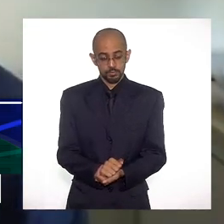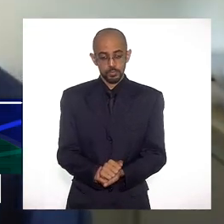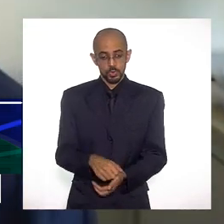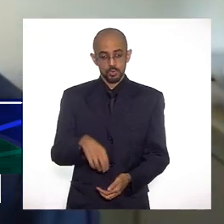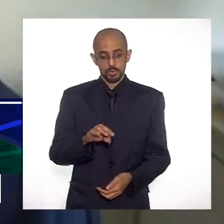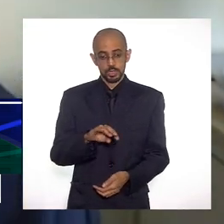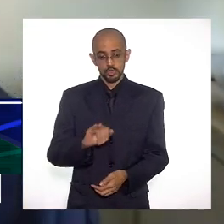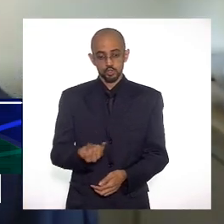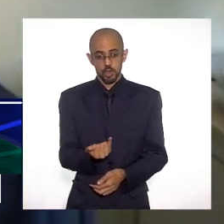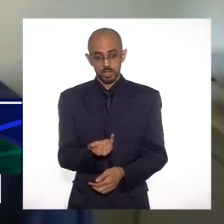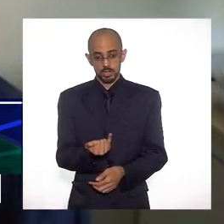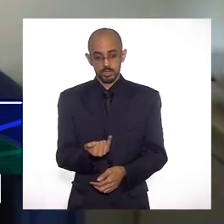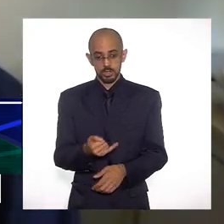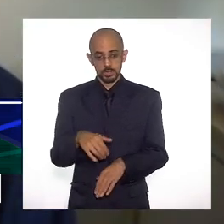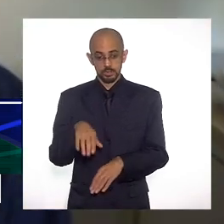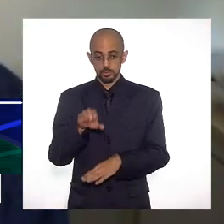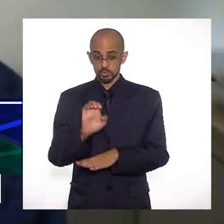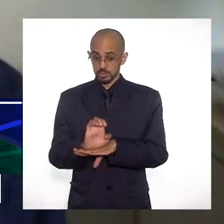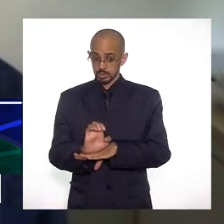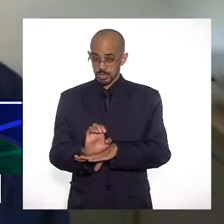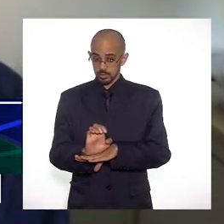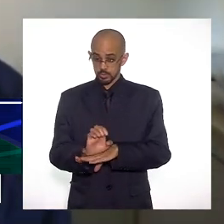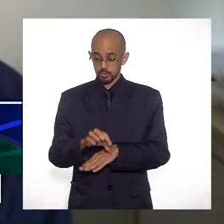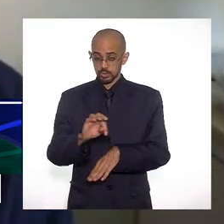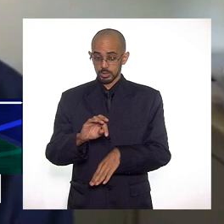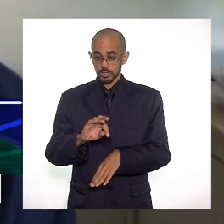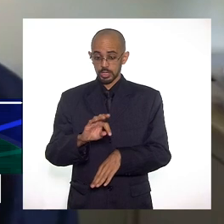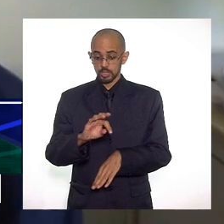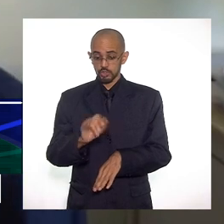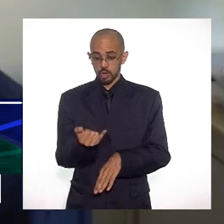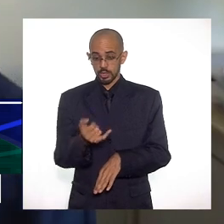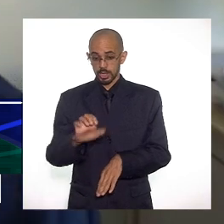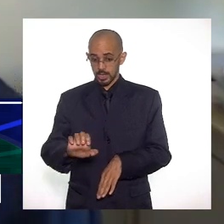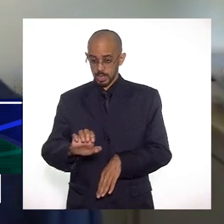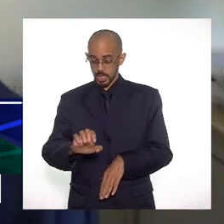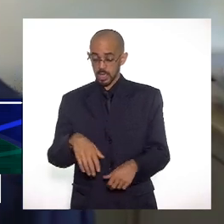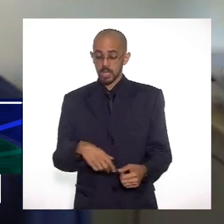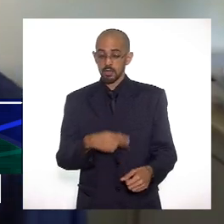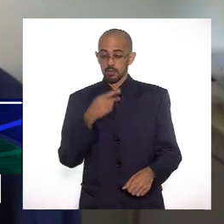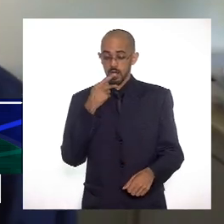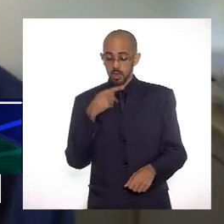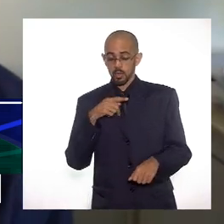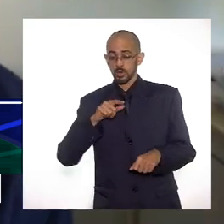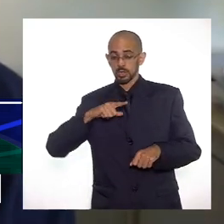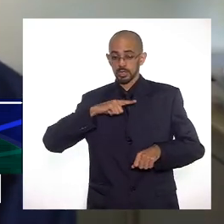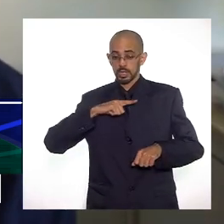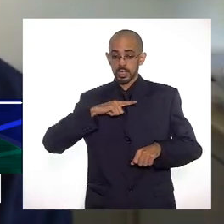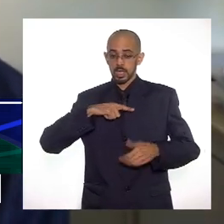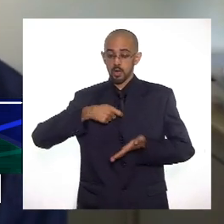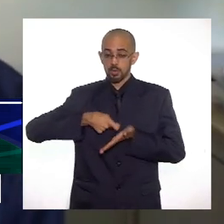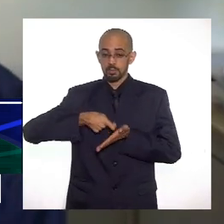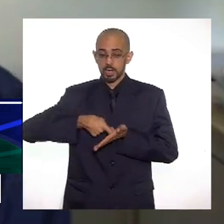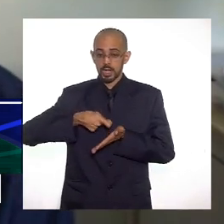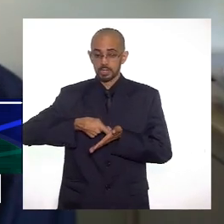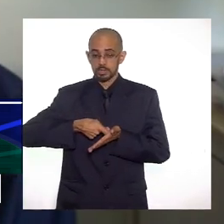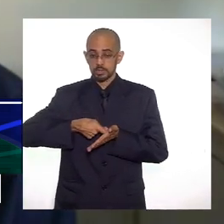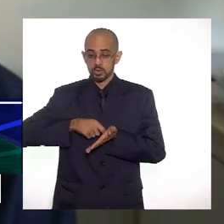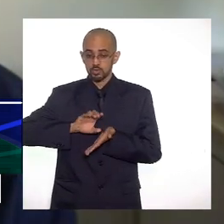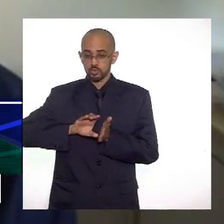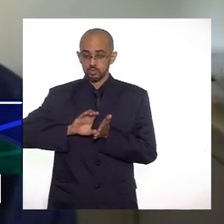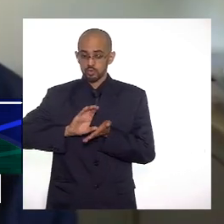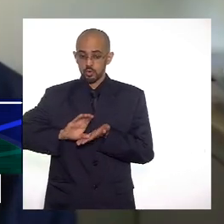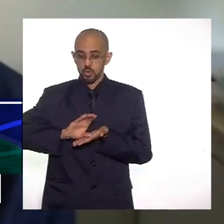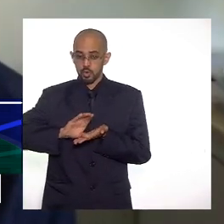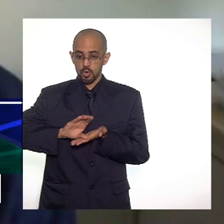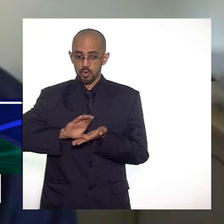do Estado informou que ele tem o dever constitucional de analisar